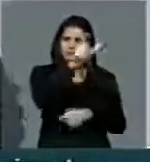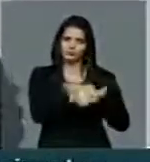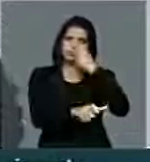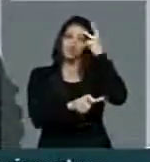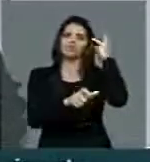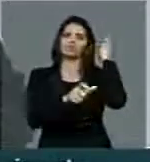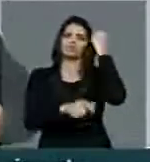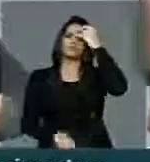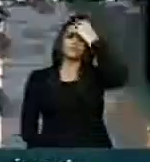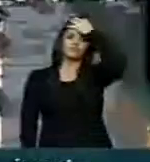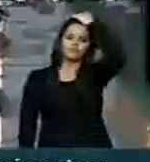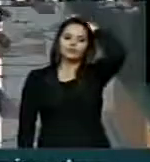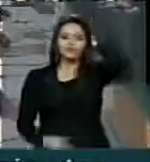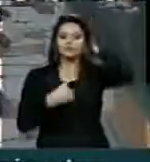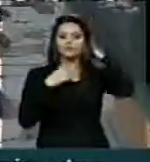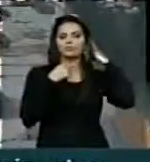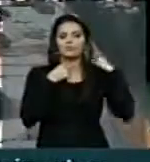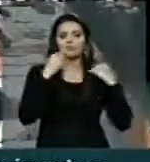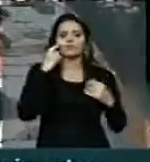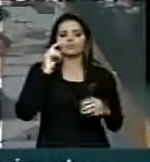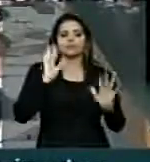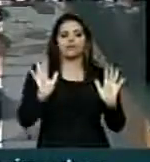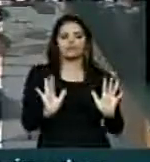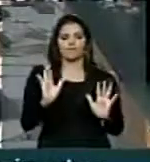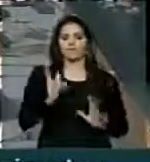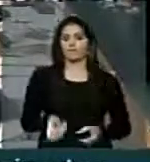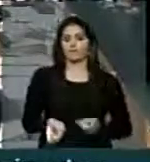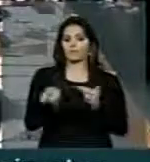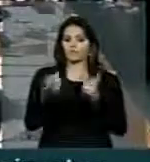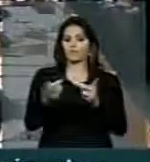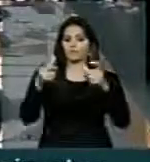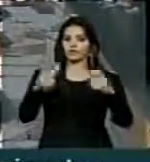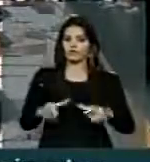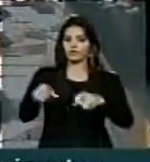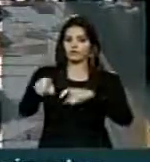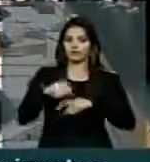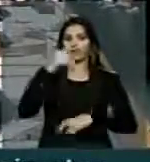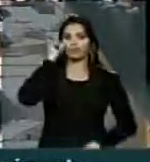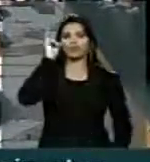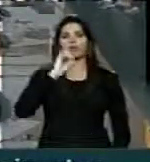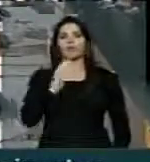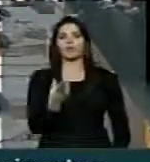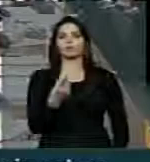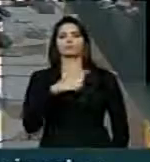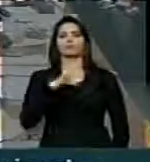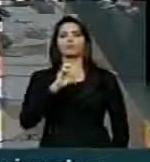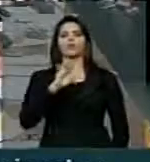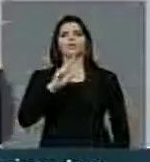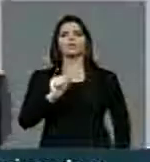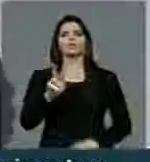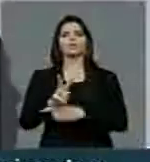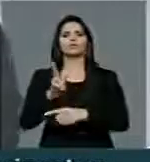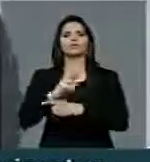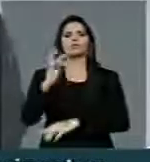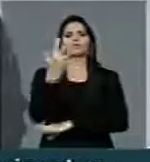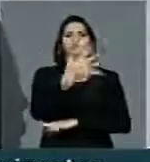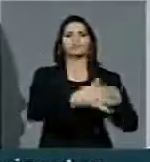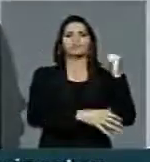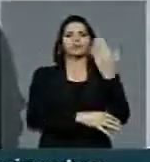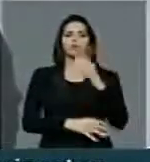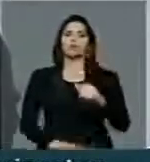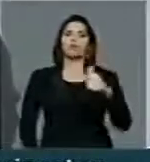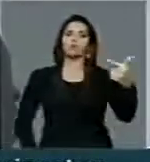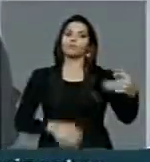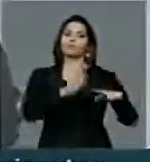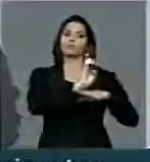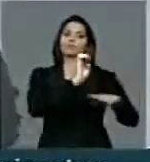posso achar que o senhor vai vender a sua propriedade ou o senhor vai definir uma cota de reserva ambiental em um outro